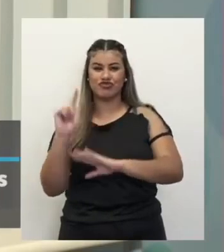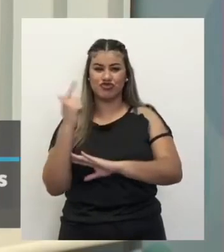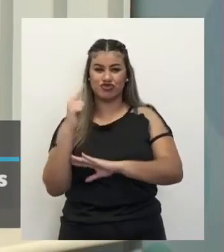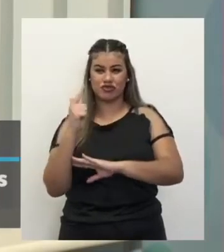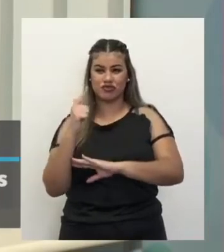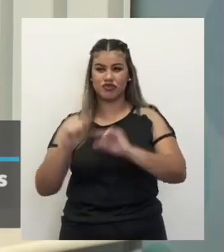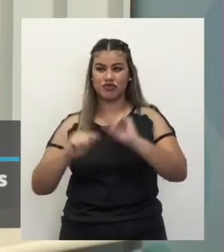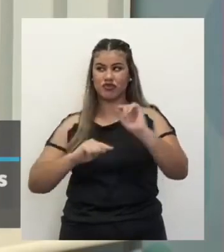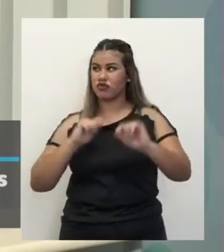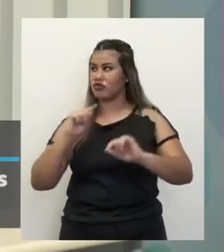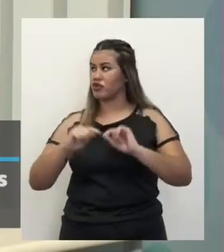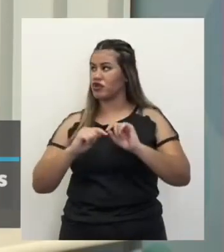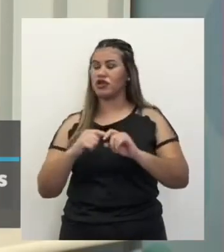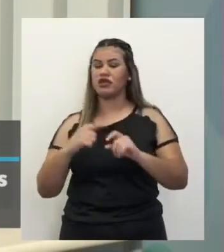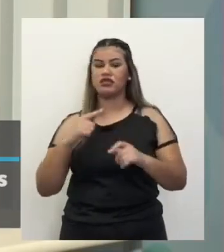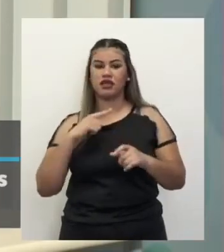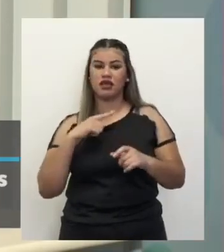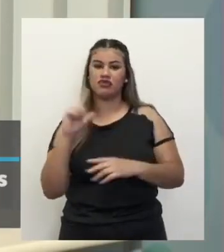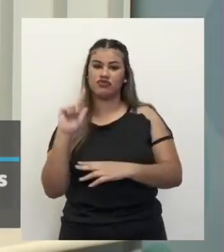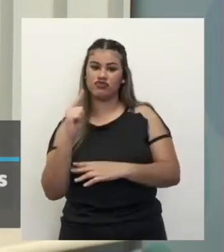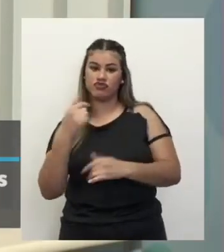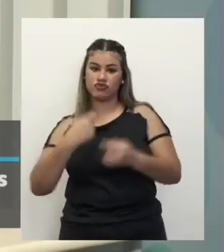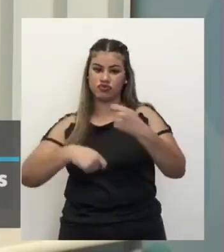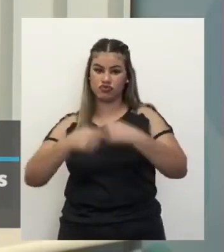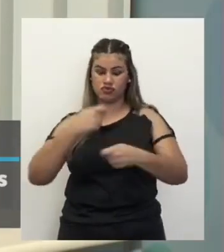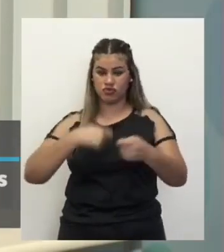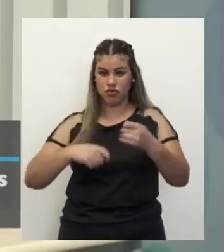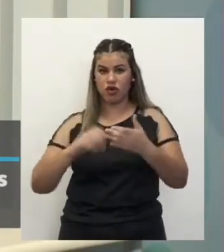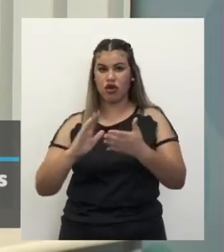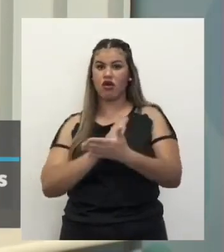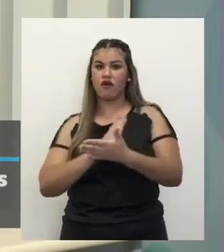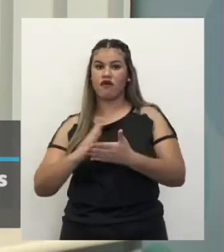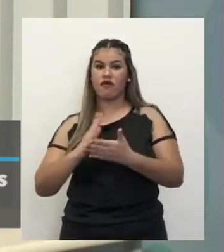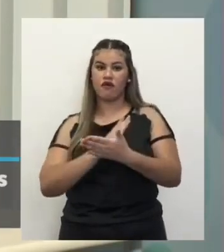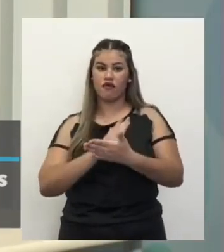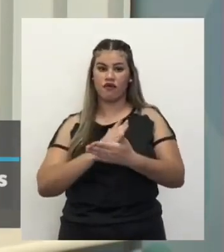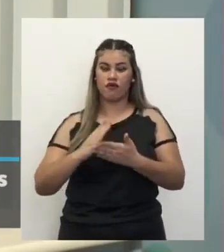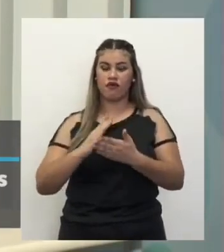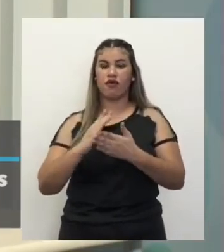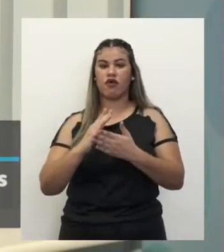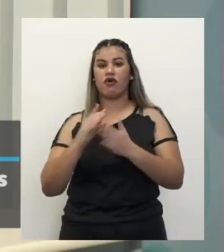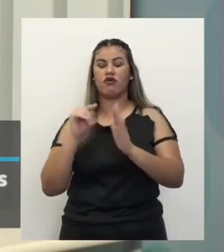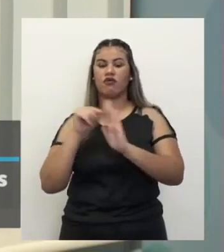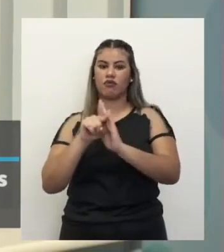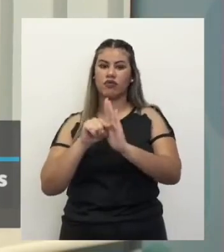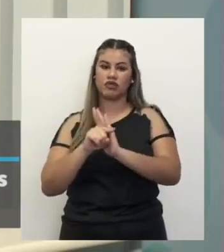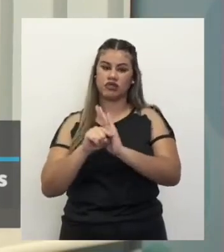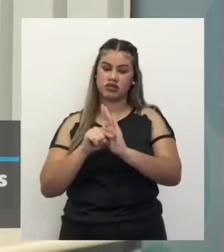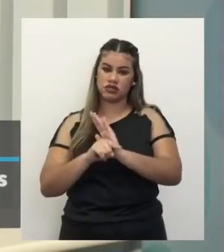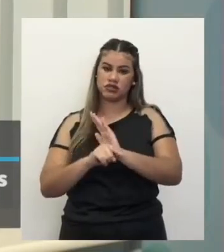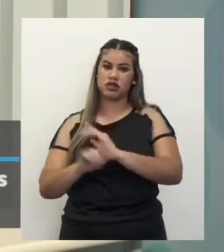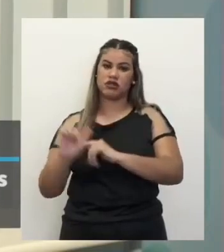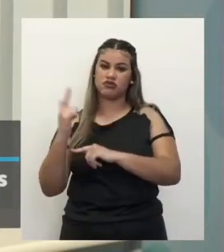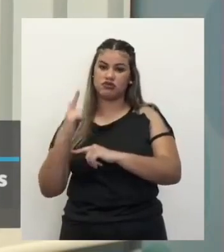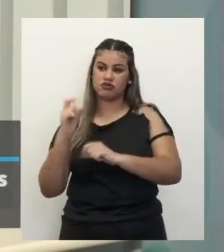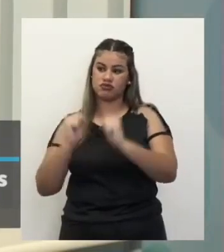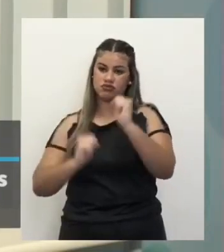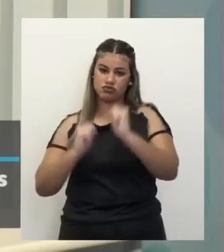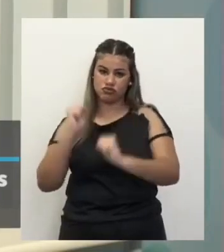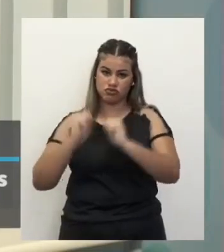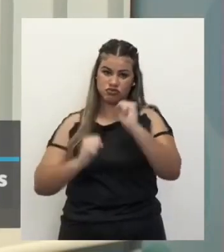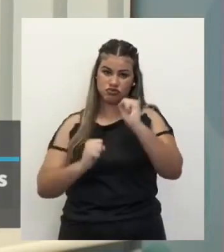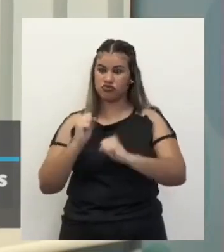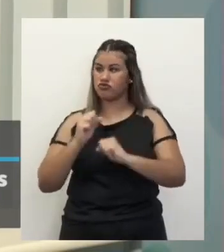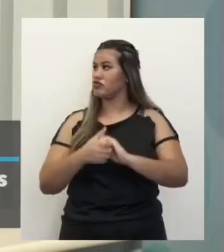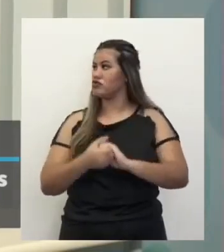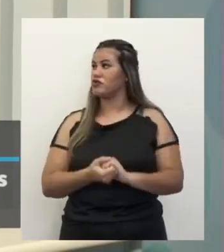tem a geografia econômica, em algumas faculdades, em algumas linhas de pesquisa, geografia das indústrias, que